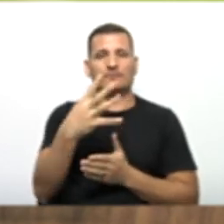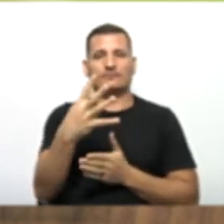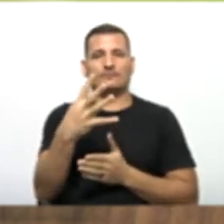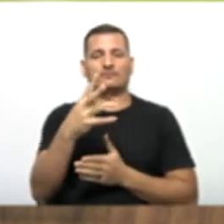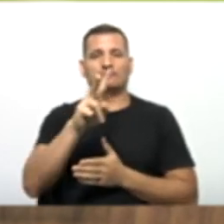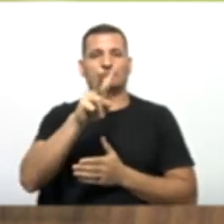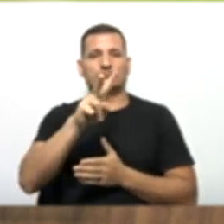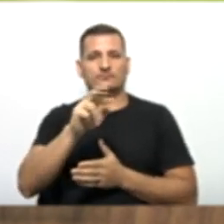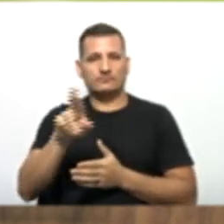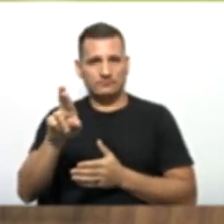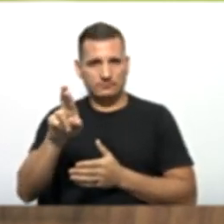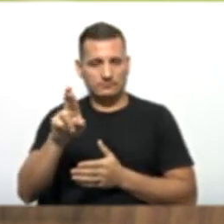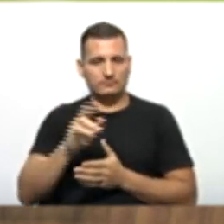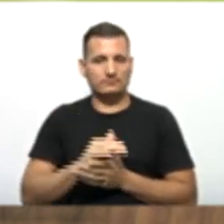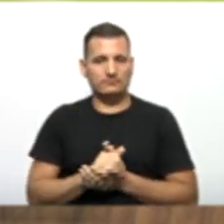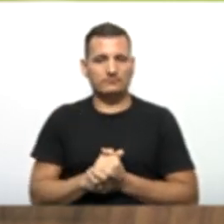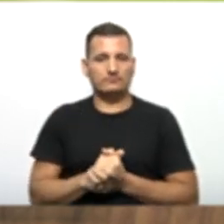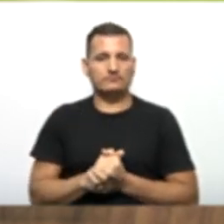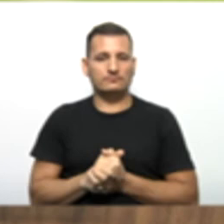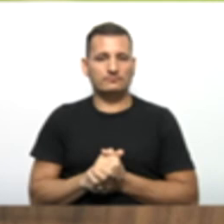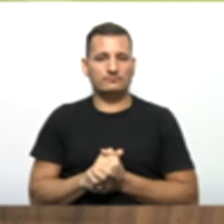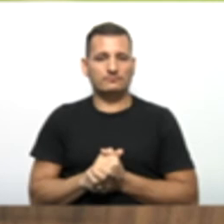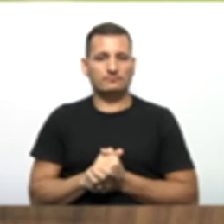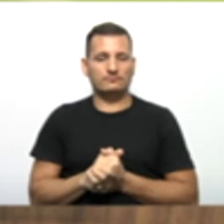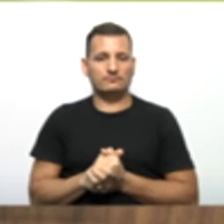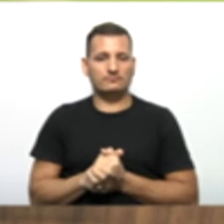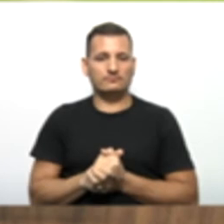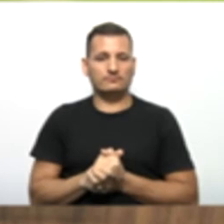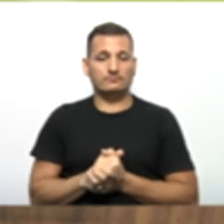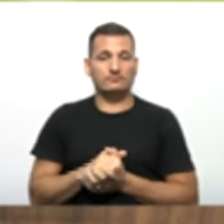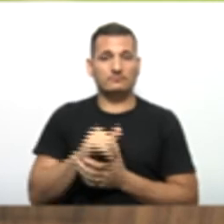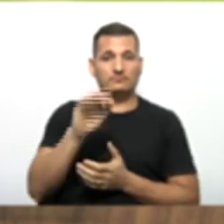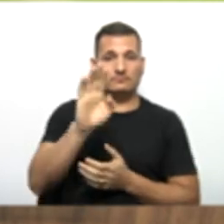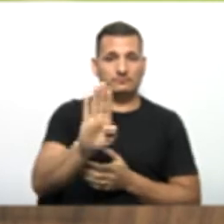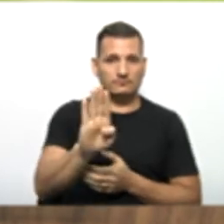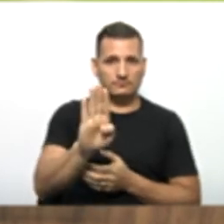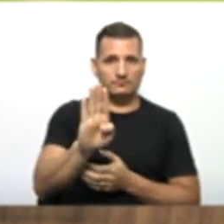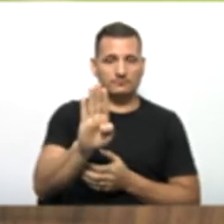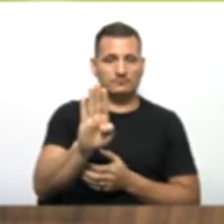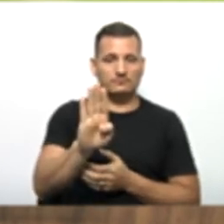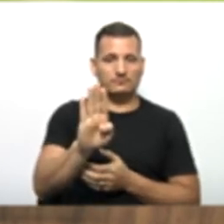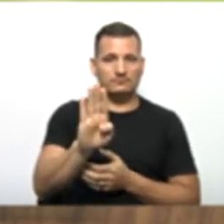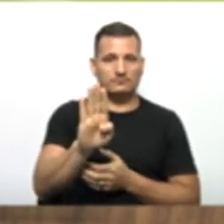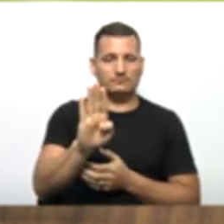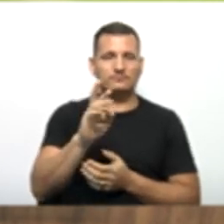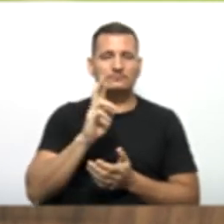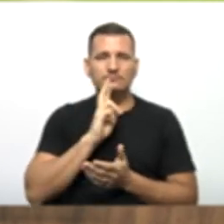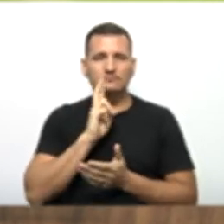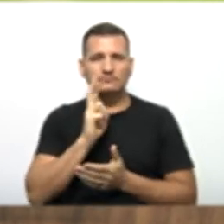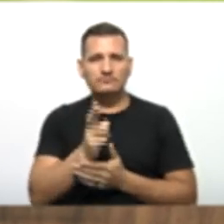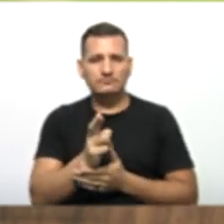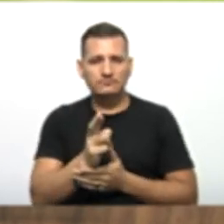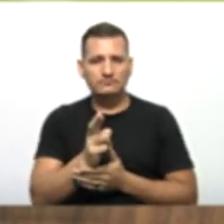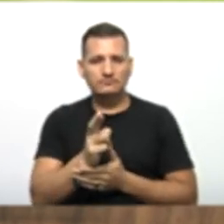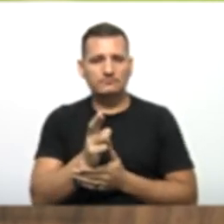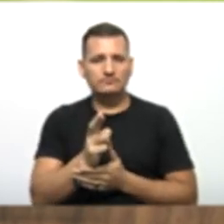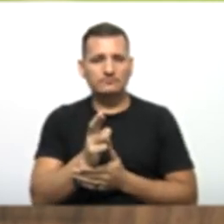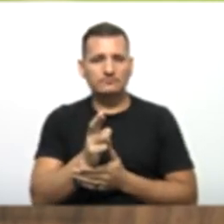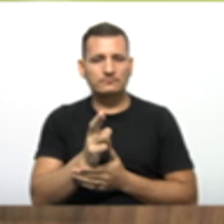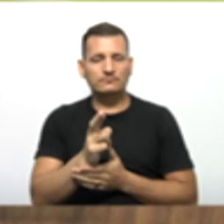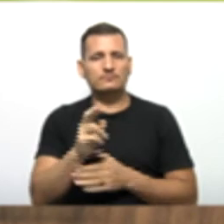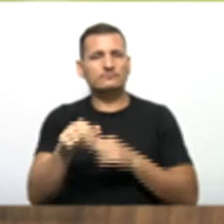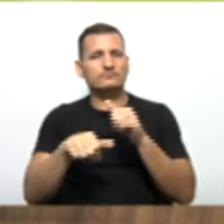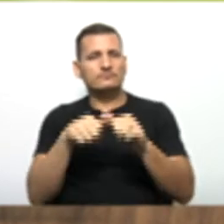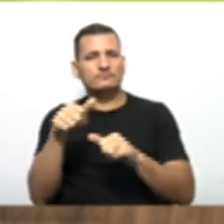quatro variáveis e da letra b ac responderam atualizar os dados